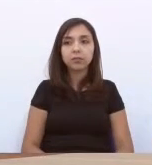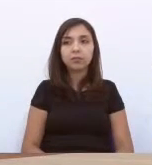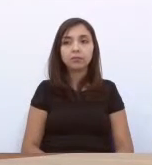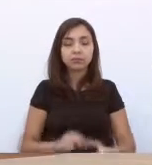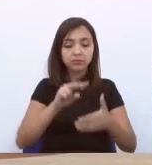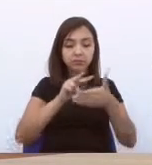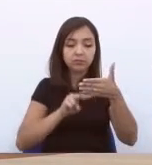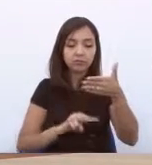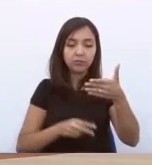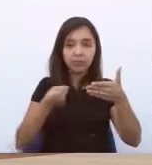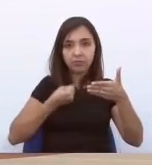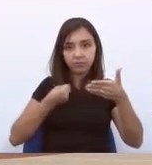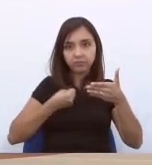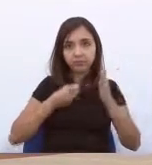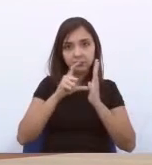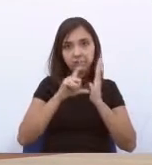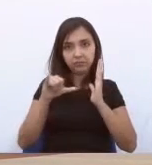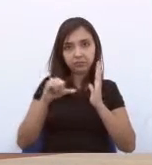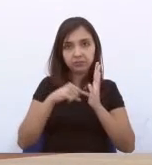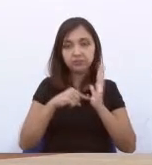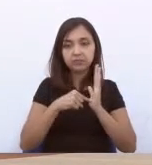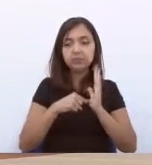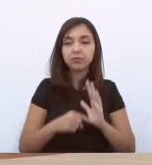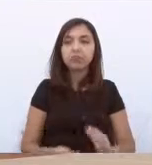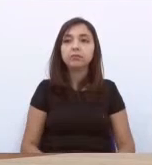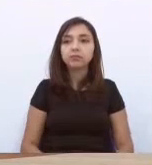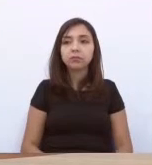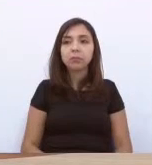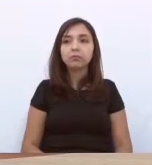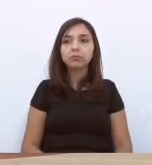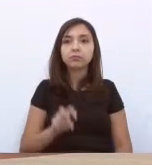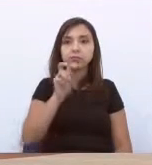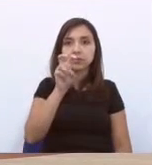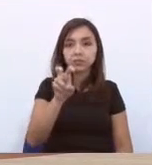Vou ler aqui o número da lei. Com a lei